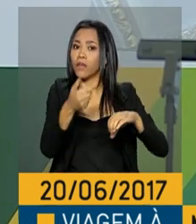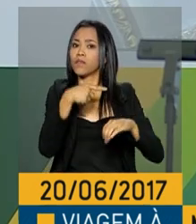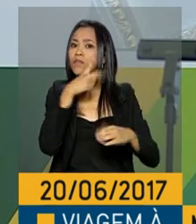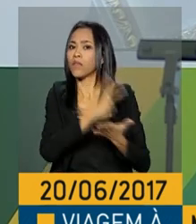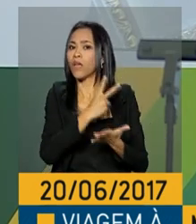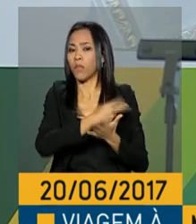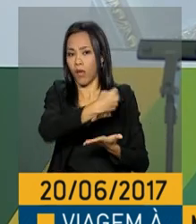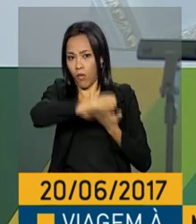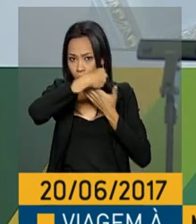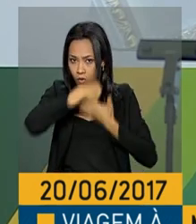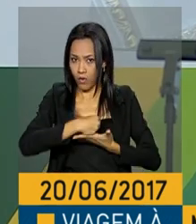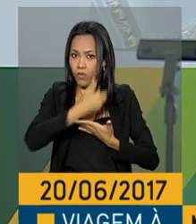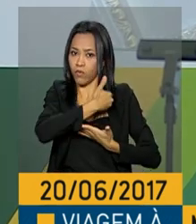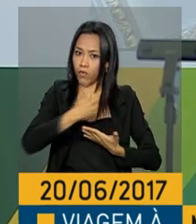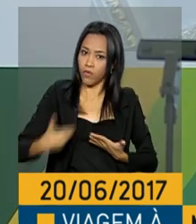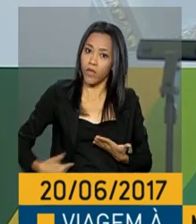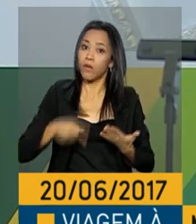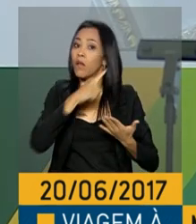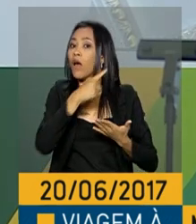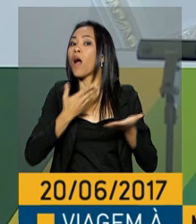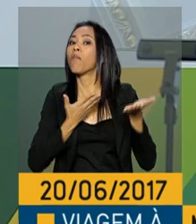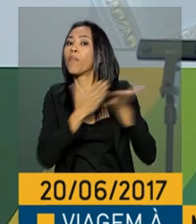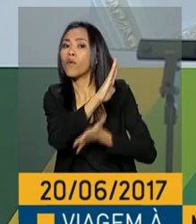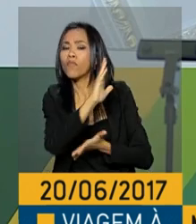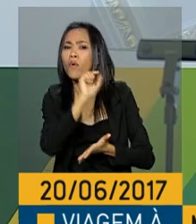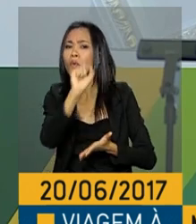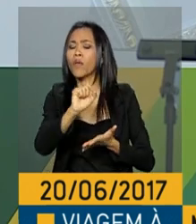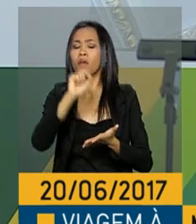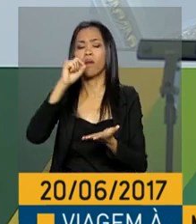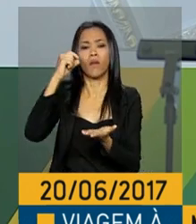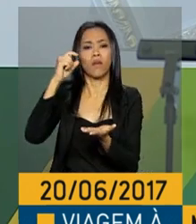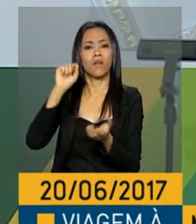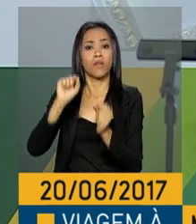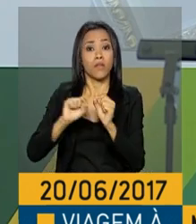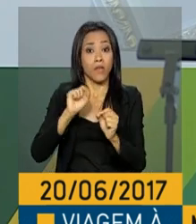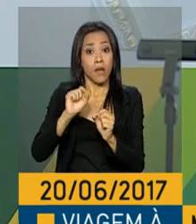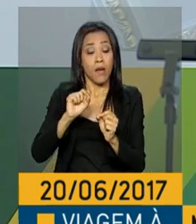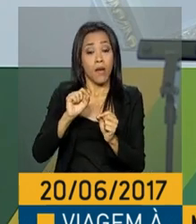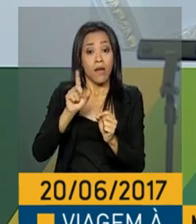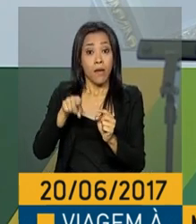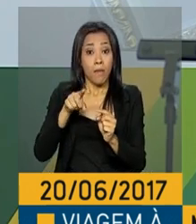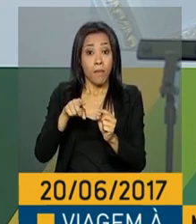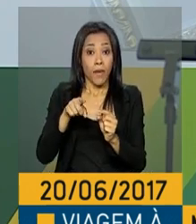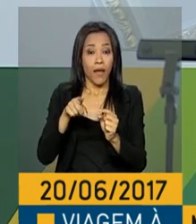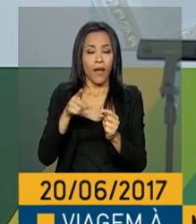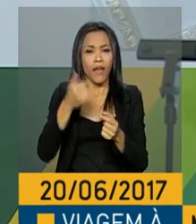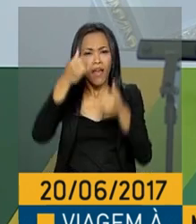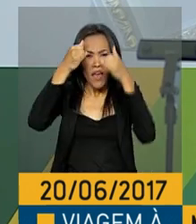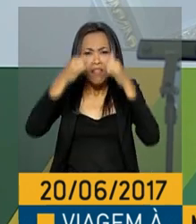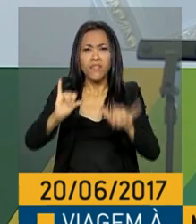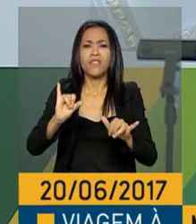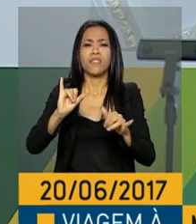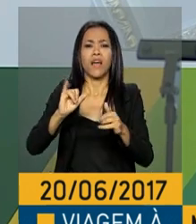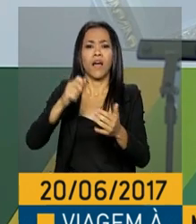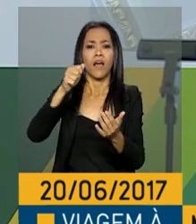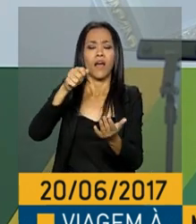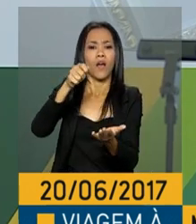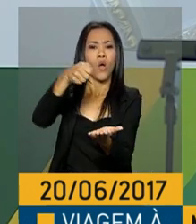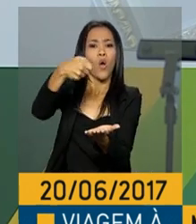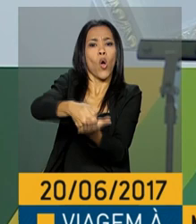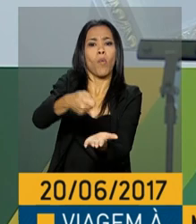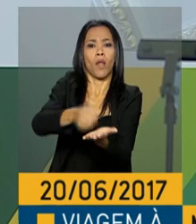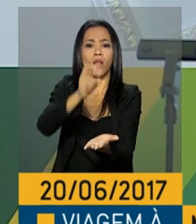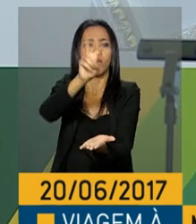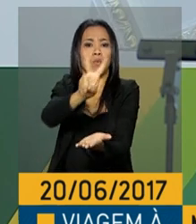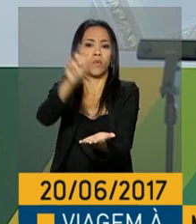o nosso governo, aprovou um acordo para evitar a dupla tributação e prevenir a